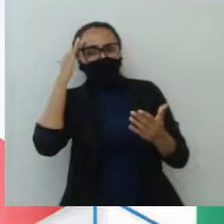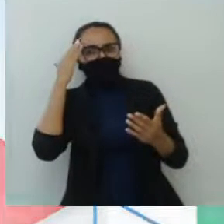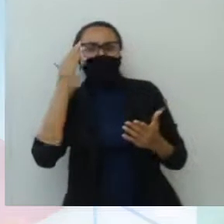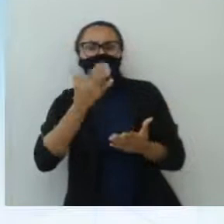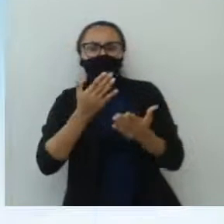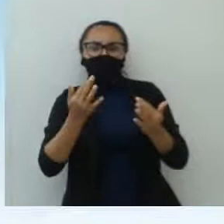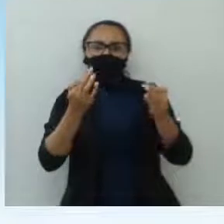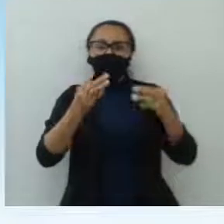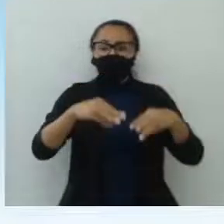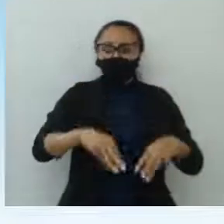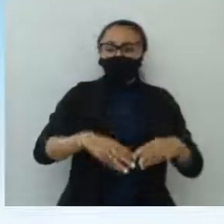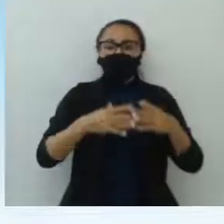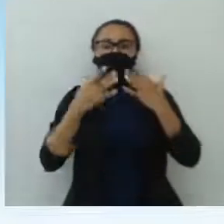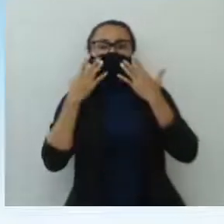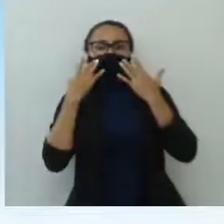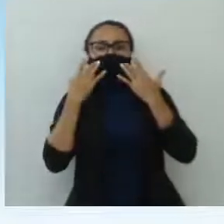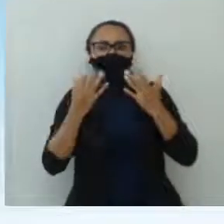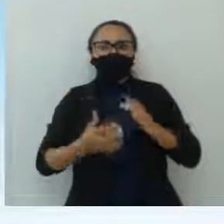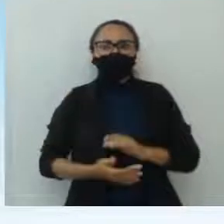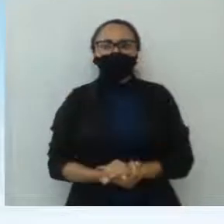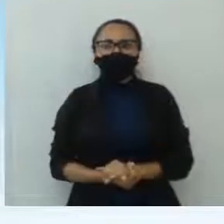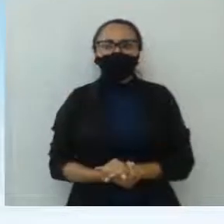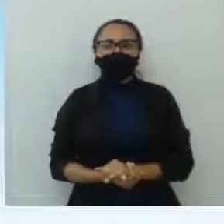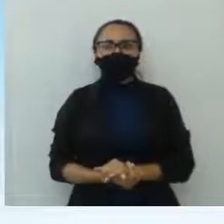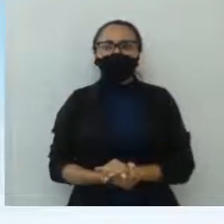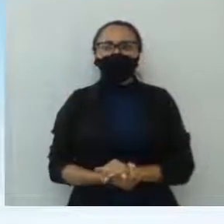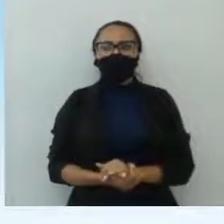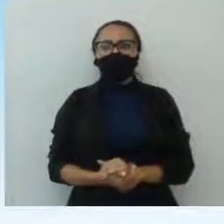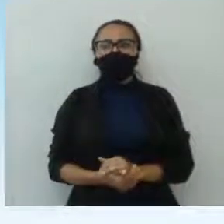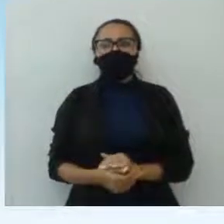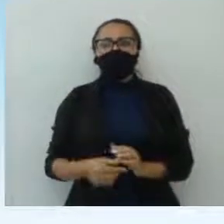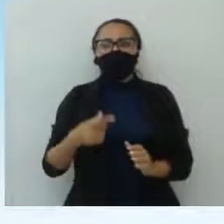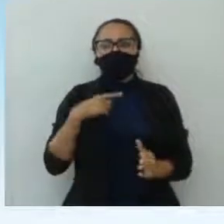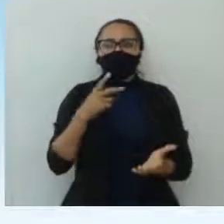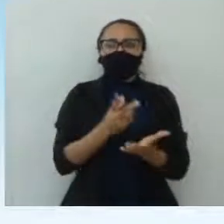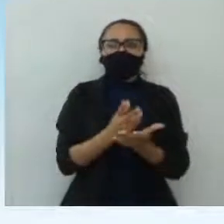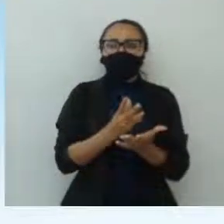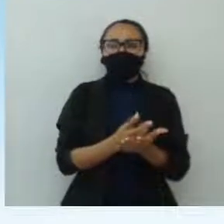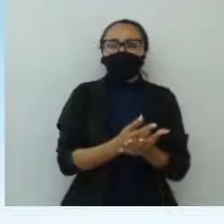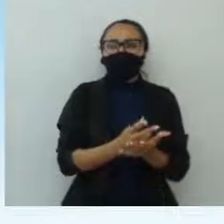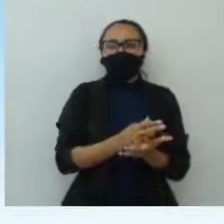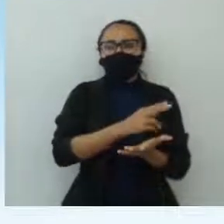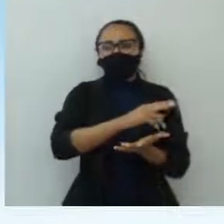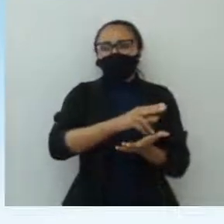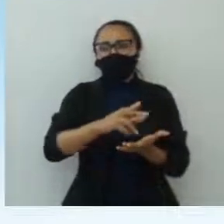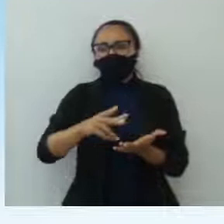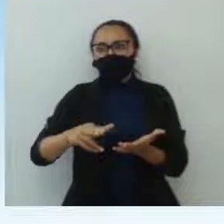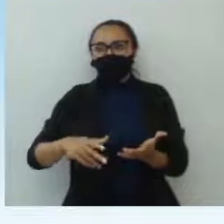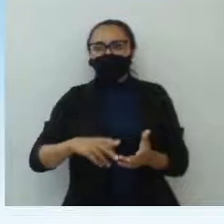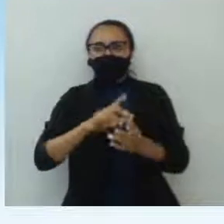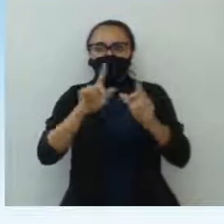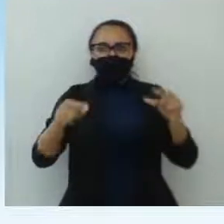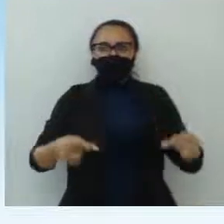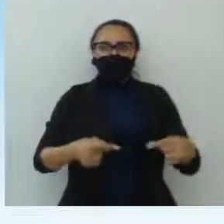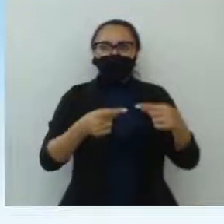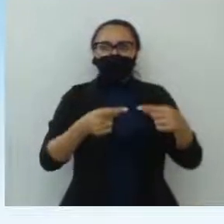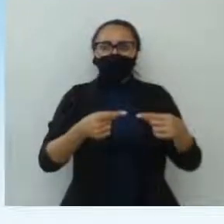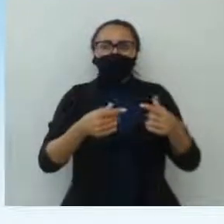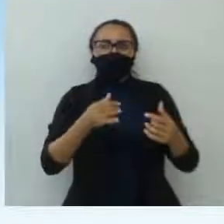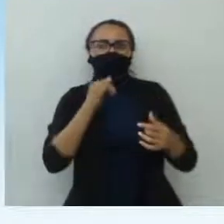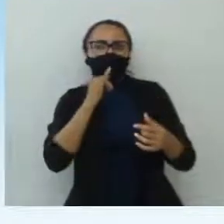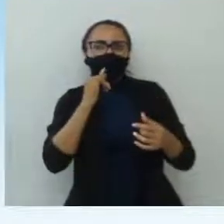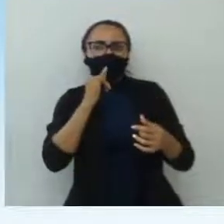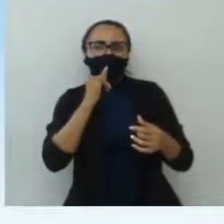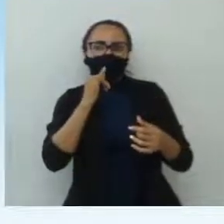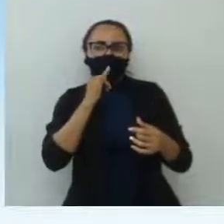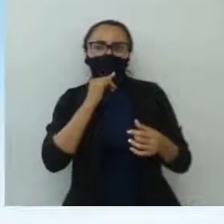fugir do destino? Então, é o clímax. Contém sempre vários elementos essenciais, que é o desafio, o sofrimento, o